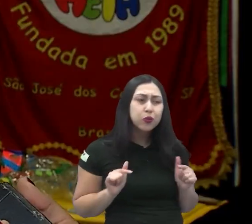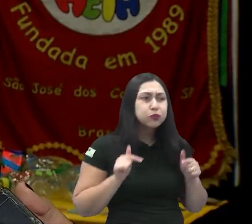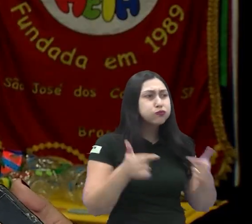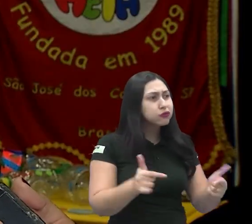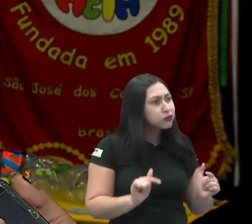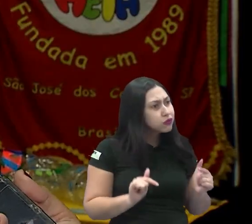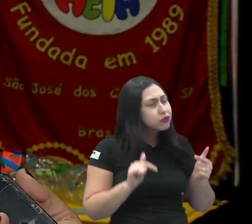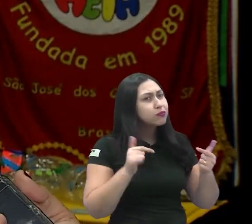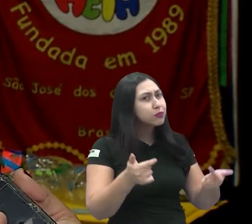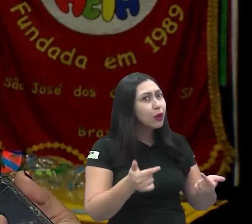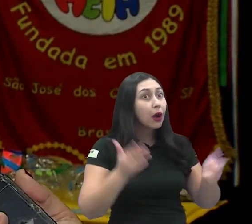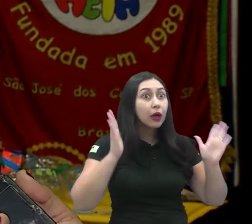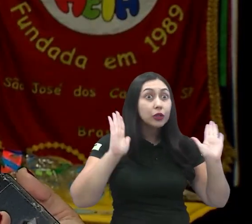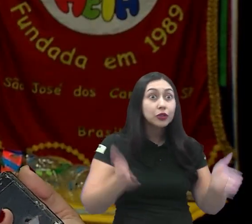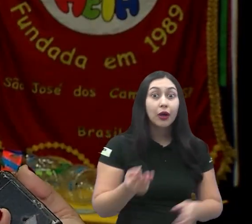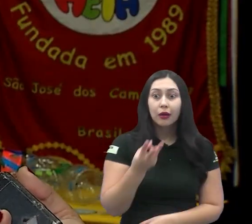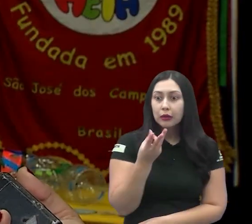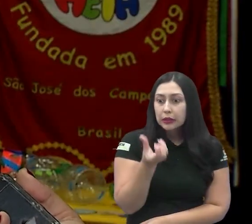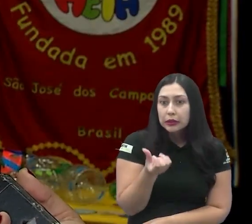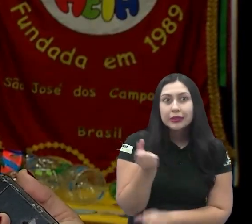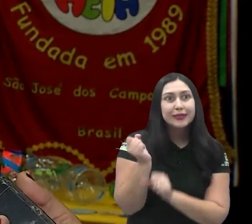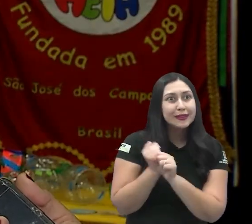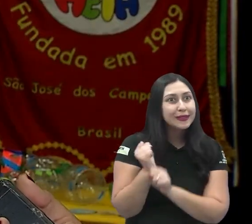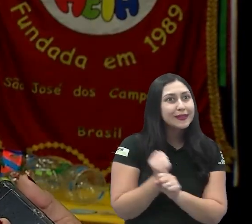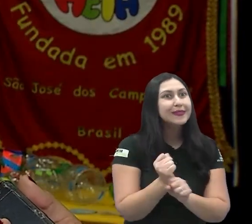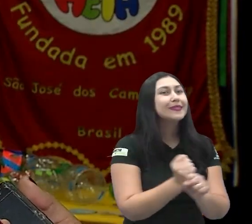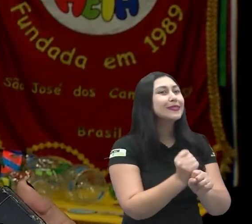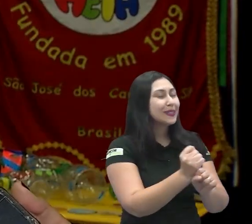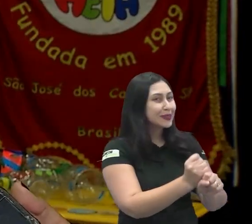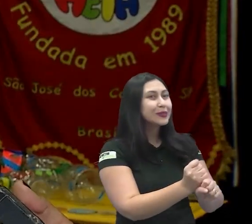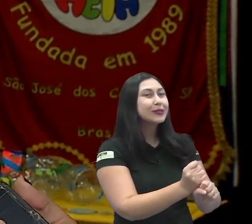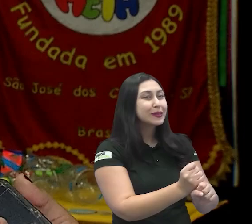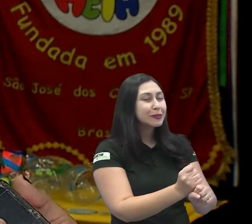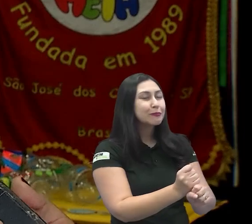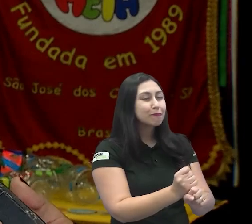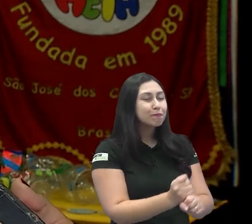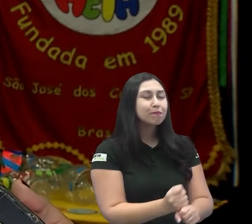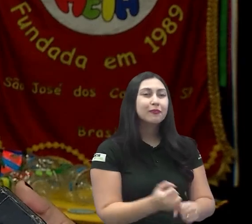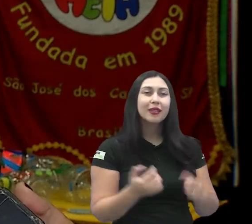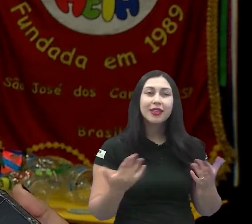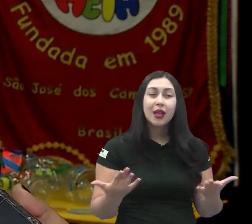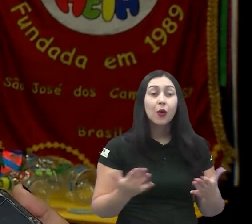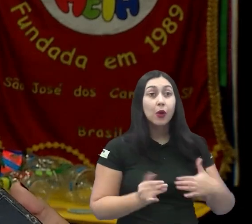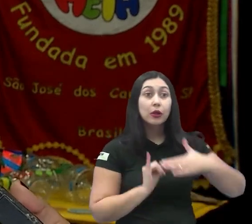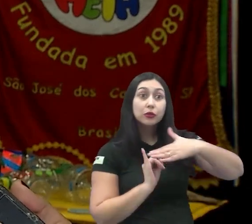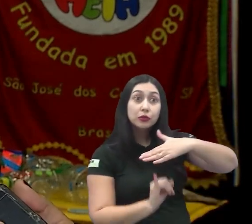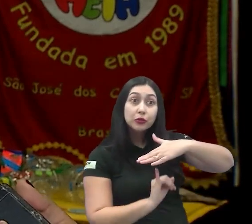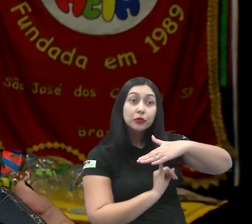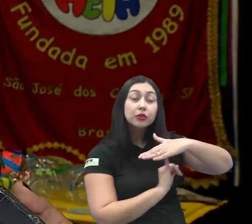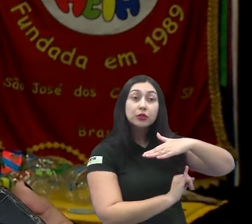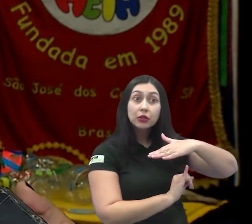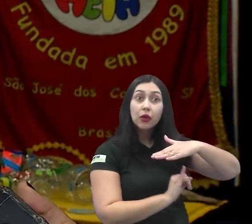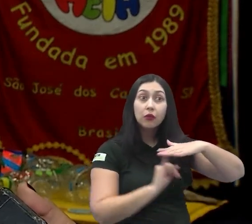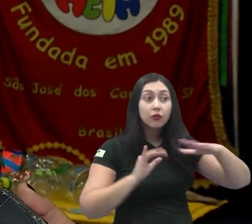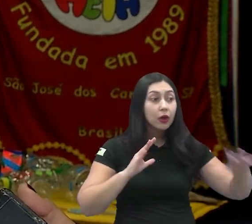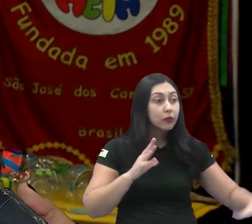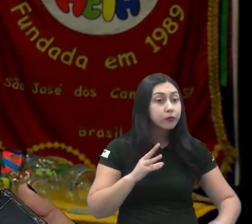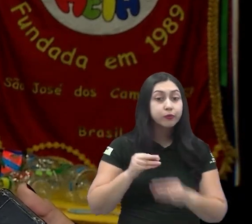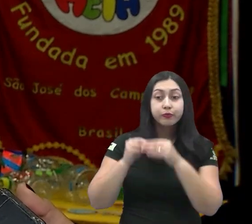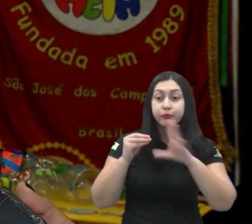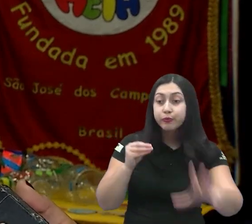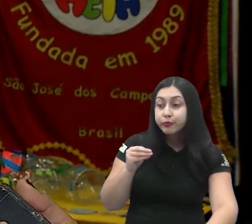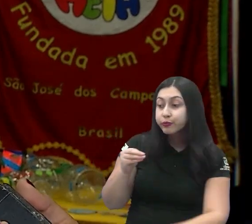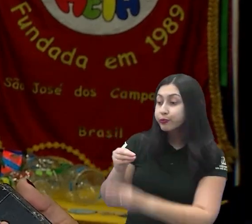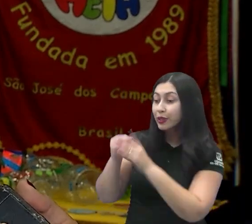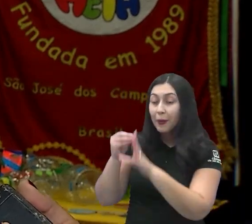da Criança e do Adolescente. Então, nós já temos 36 anos, né, de existência. E essa instituição,